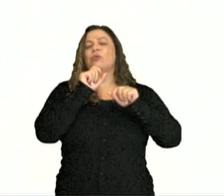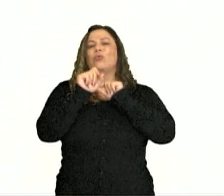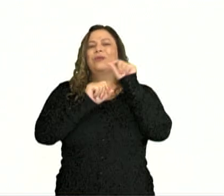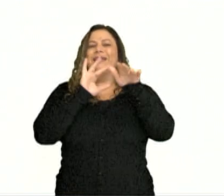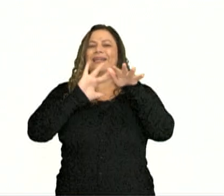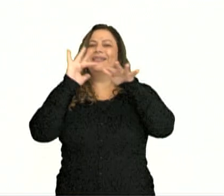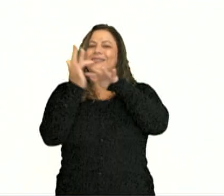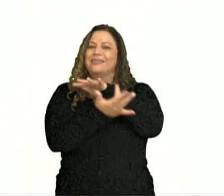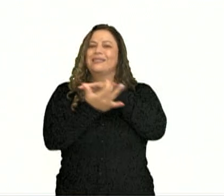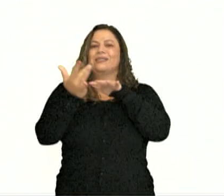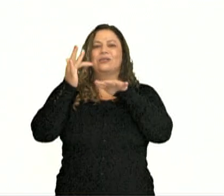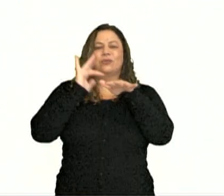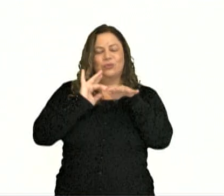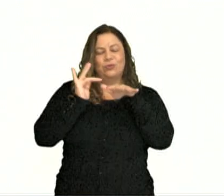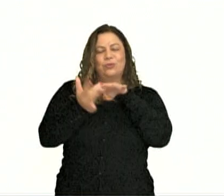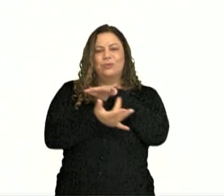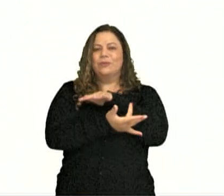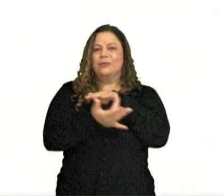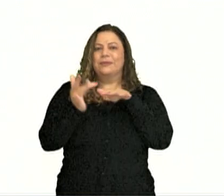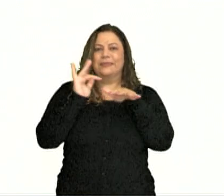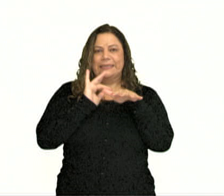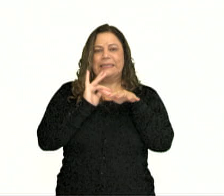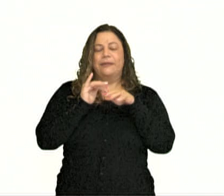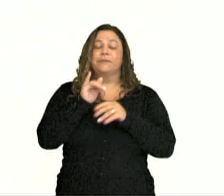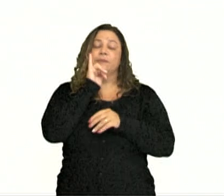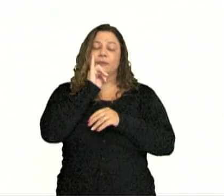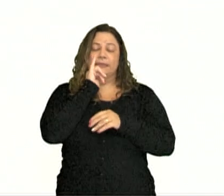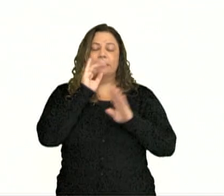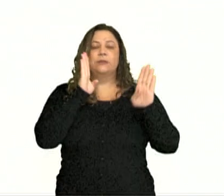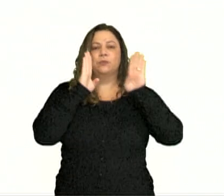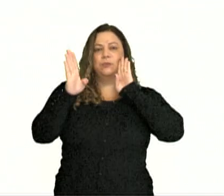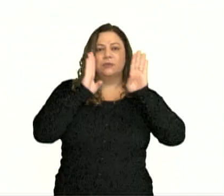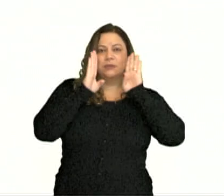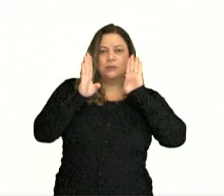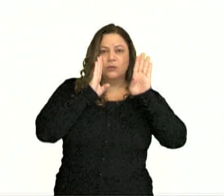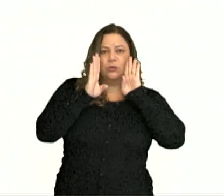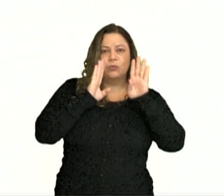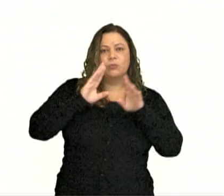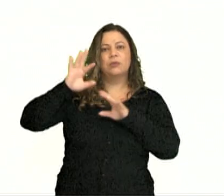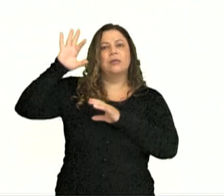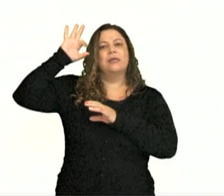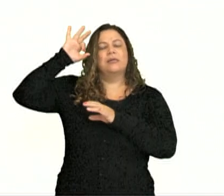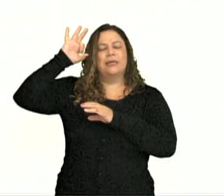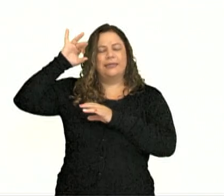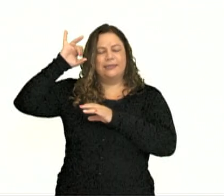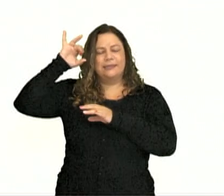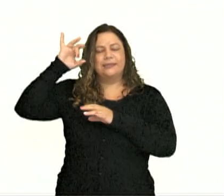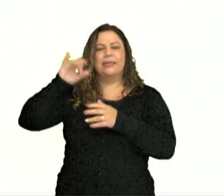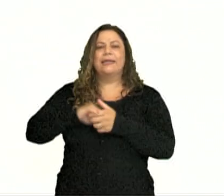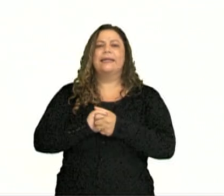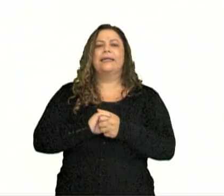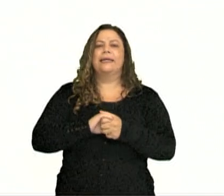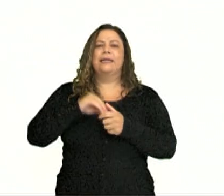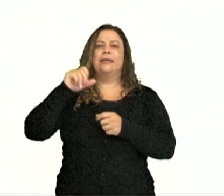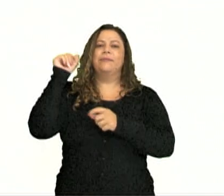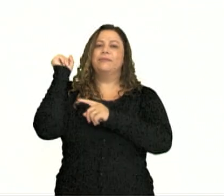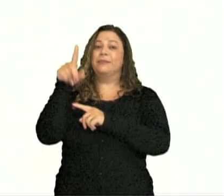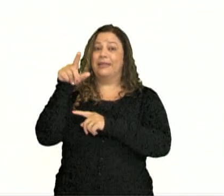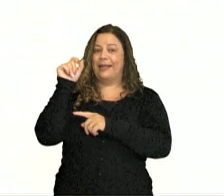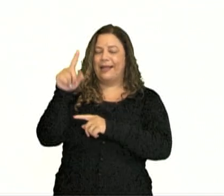rede social. Por exemplo, ó, o Facebook, o Instagram, o Telegram,